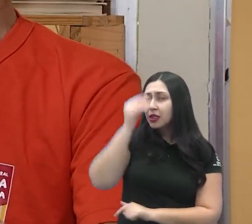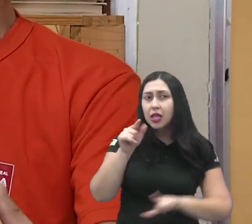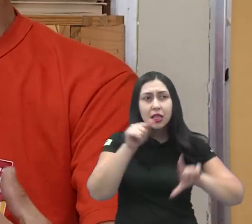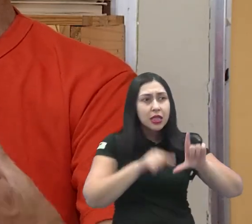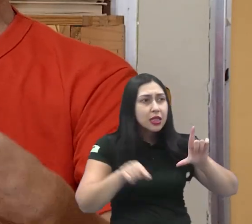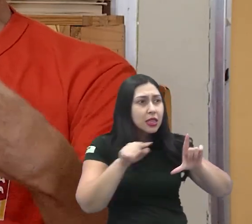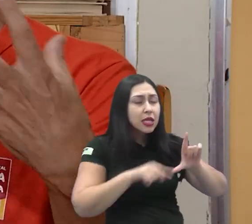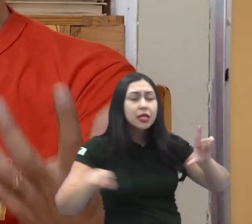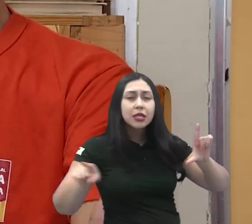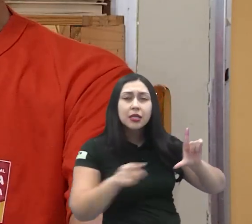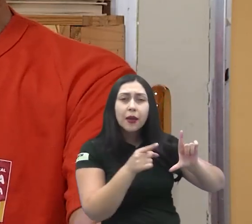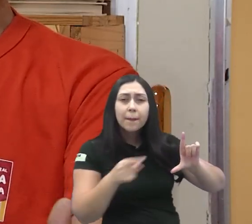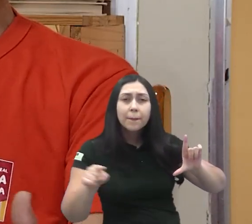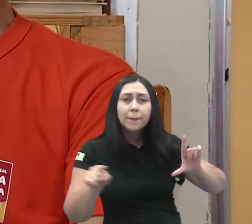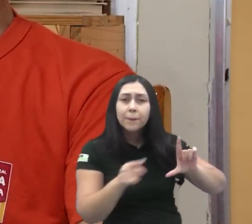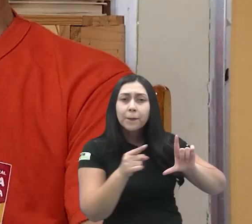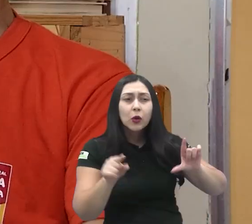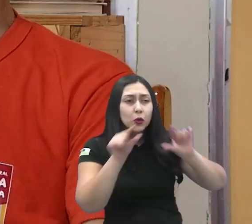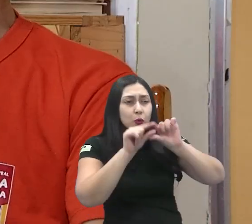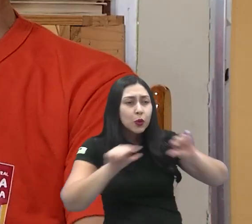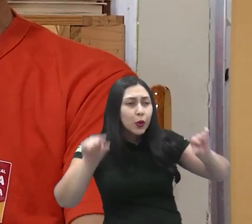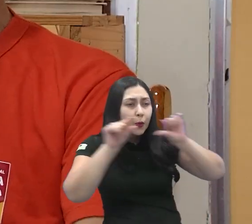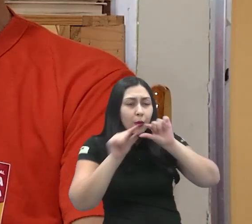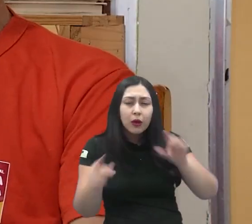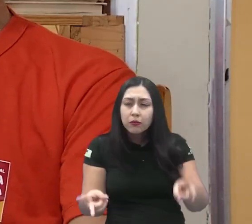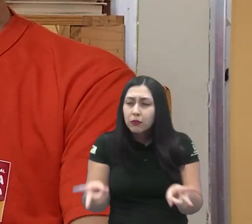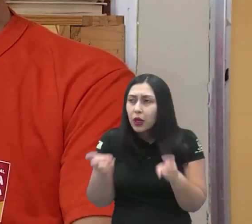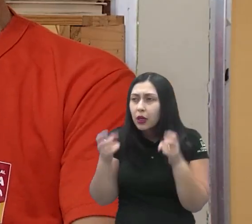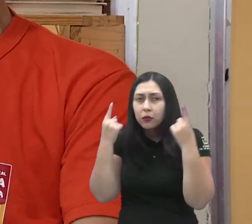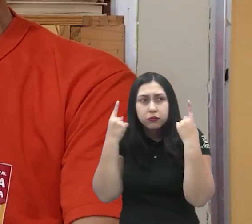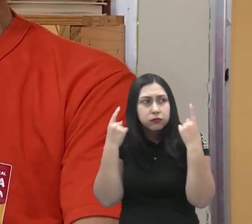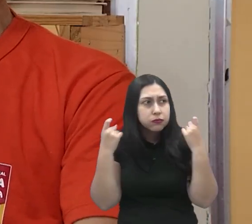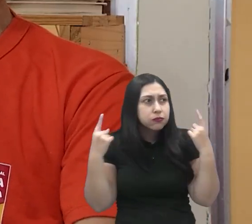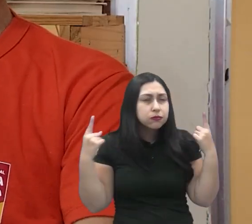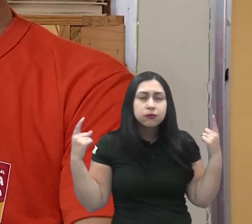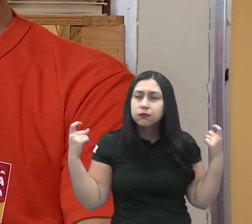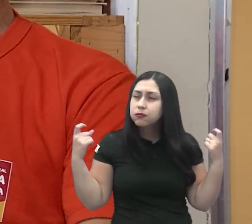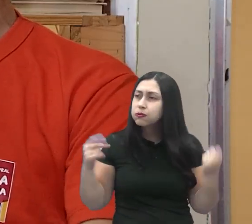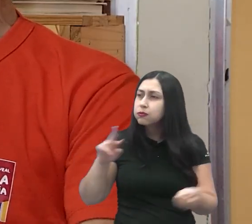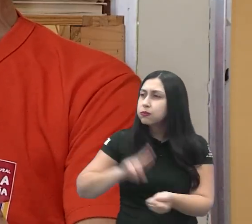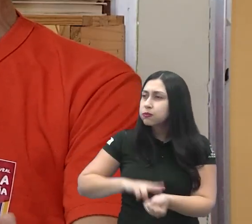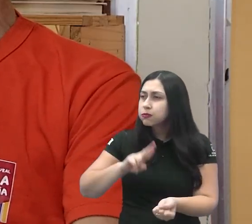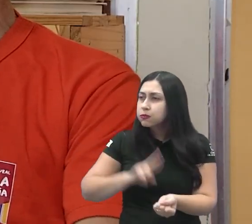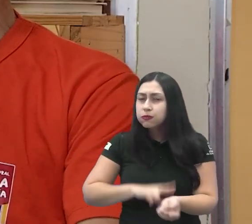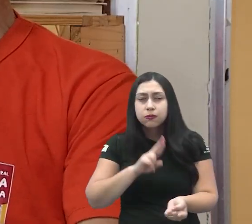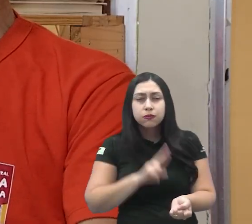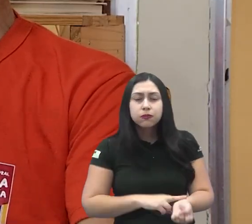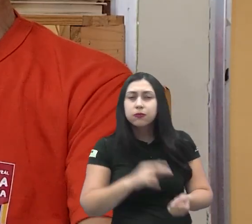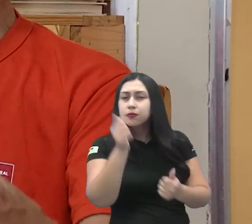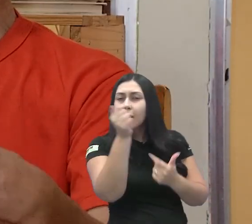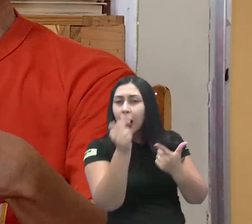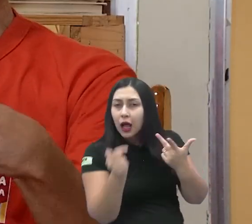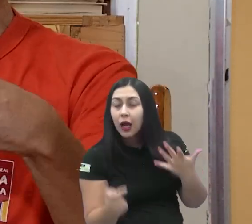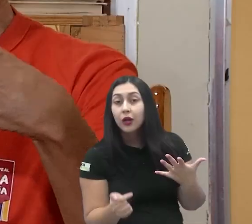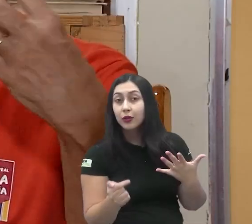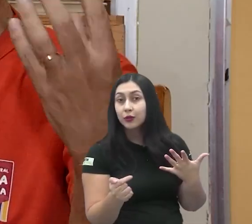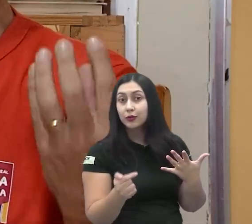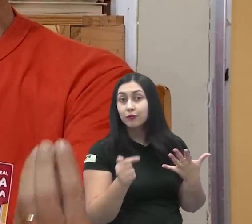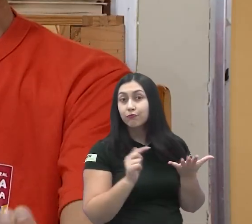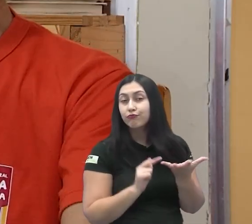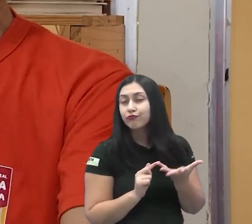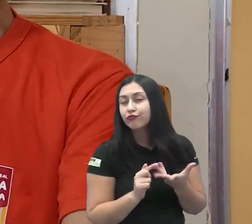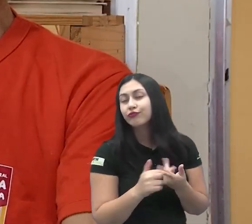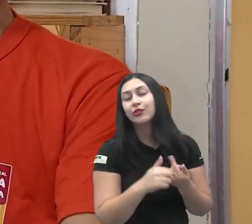trabalhar com a letra da música, você trabalhar com percepção sonora, né? Uma percepção rítmica. Então, é uma série